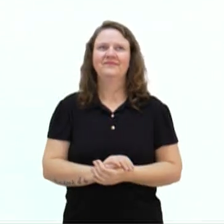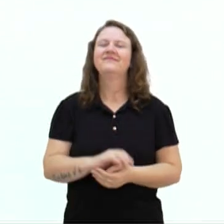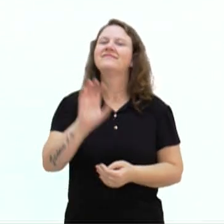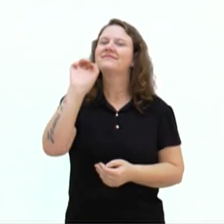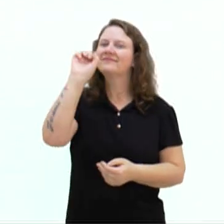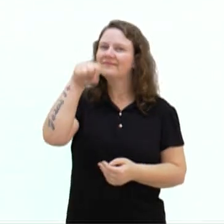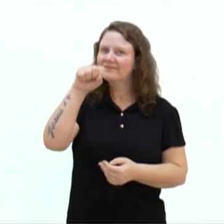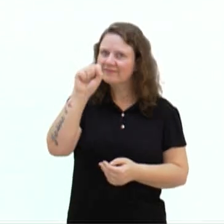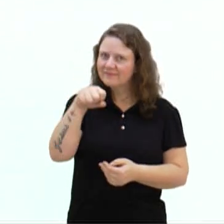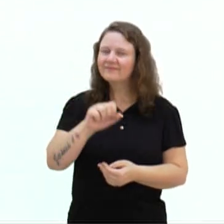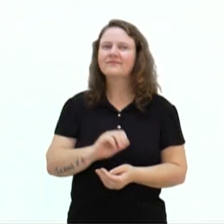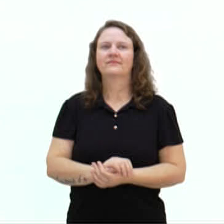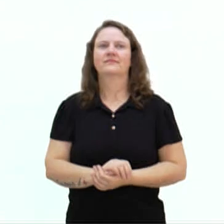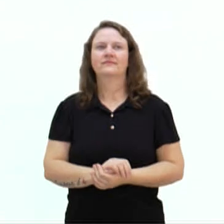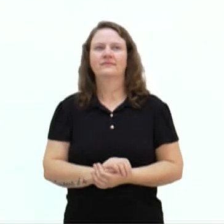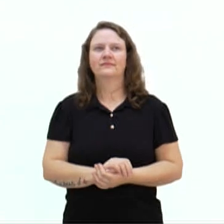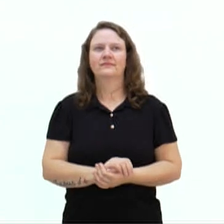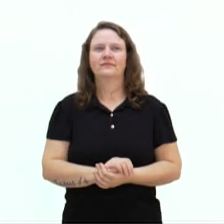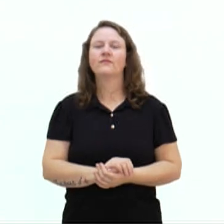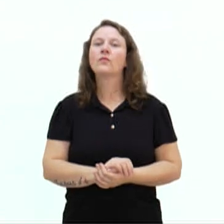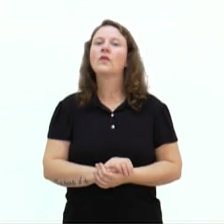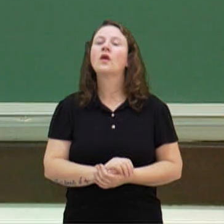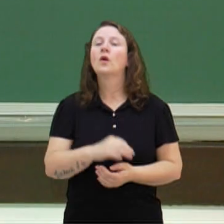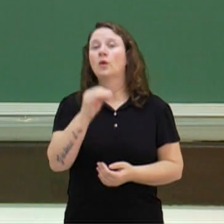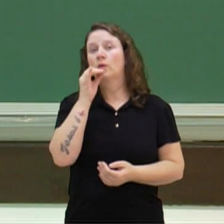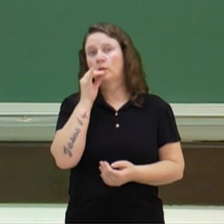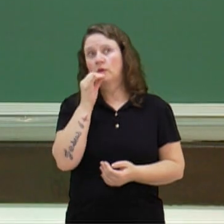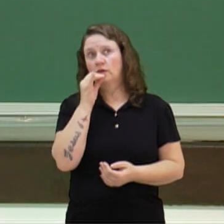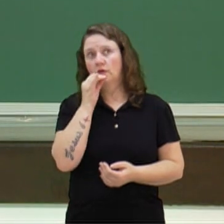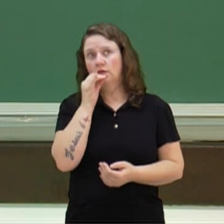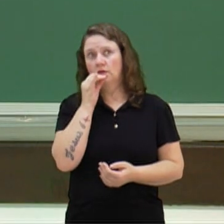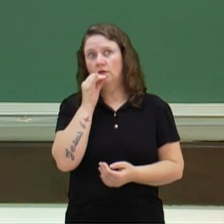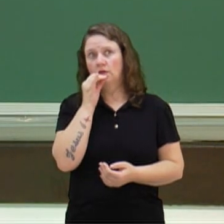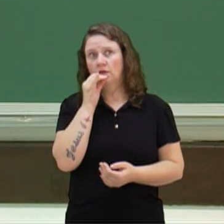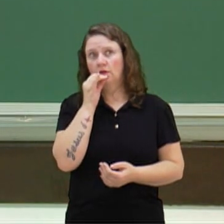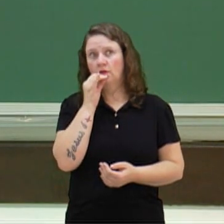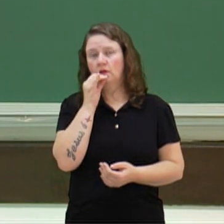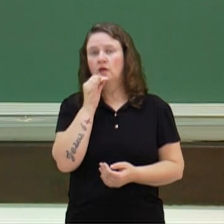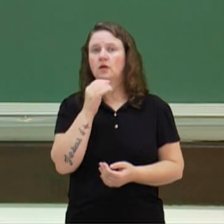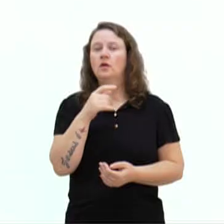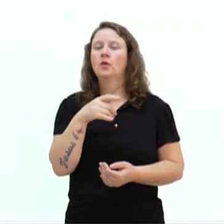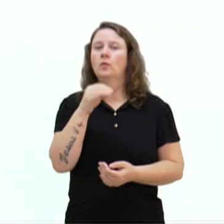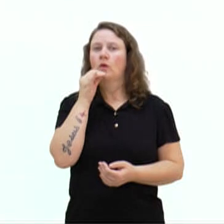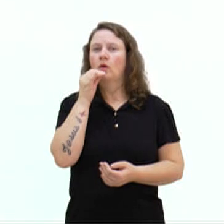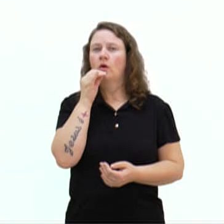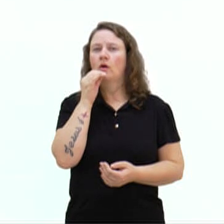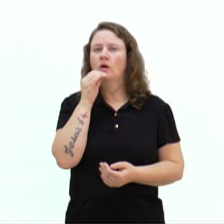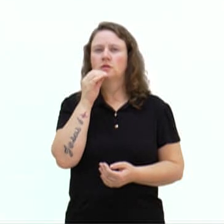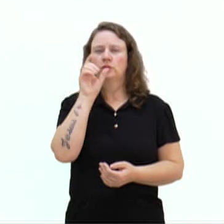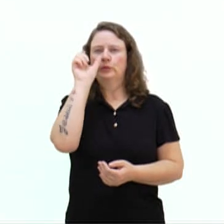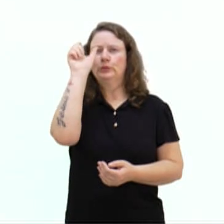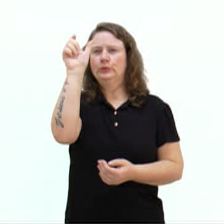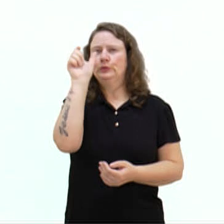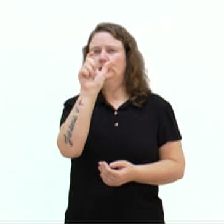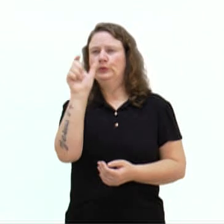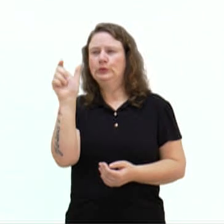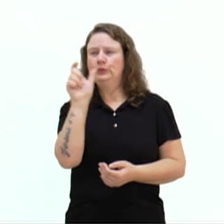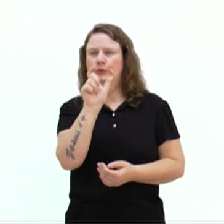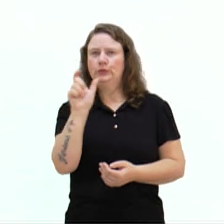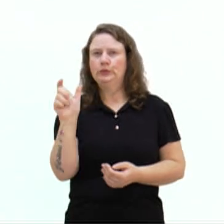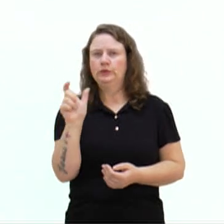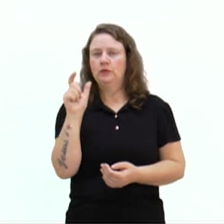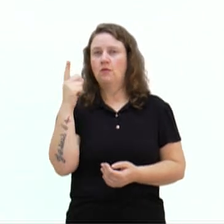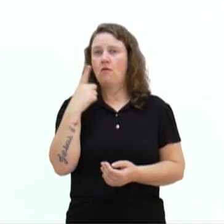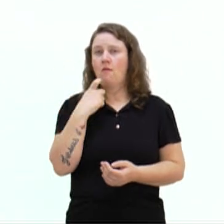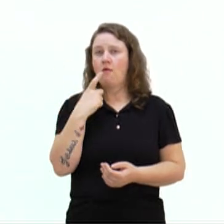Sim, é verdadeiro, eu uso o hífen. Por quê? Olhe lá os exemplos. Anti-ibérico, auto-organização,